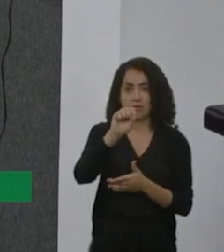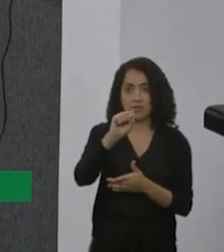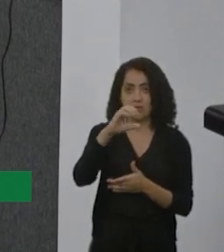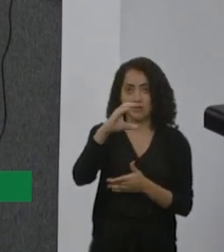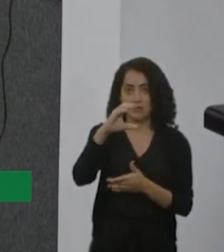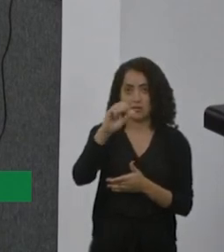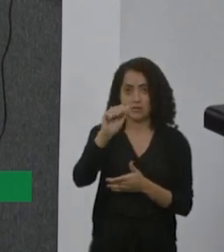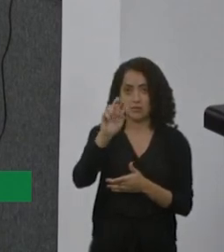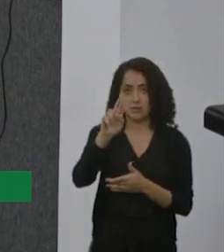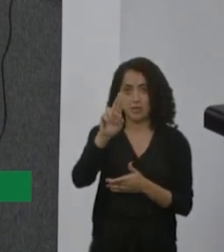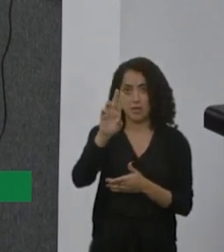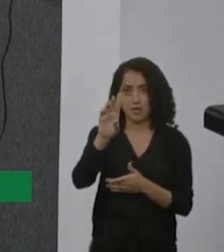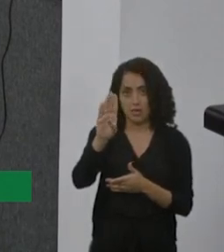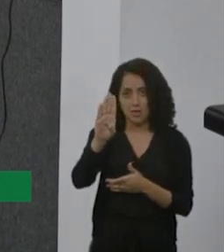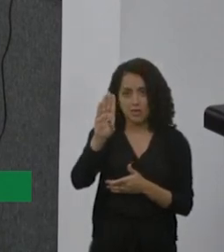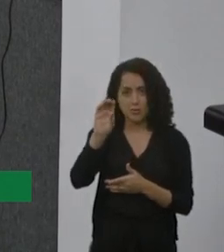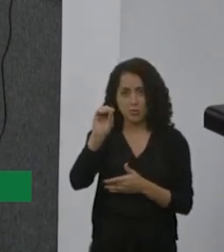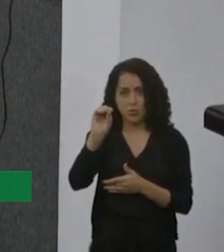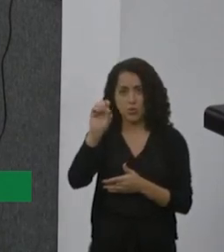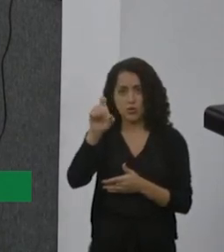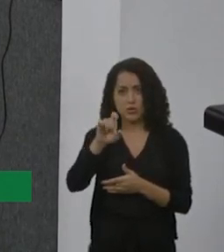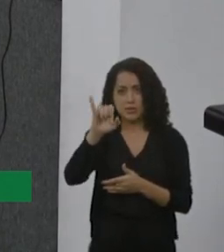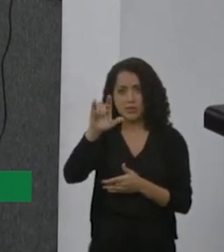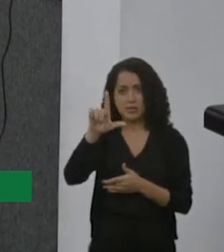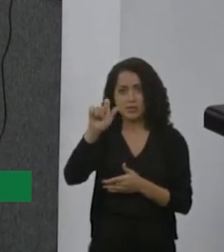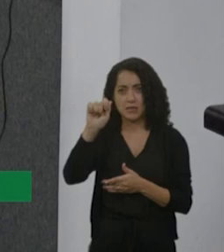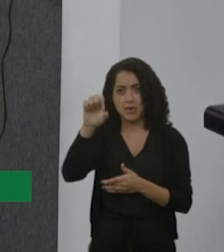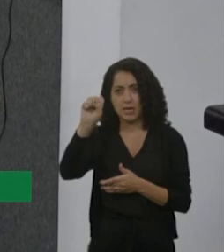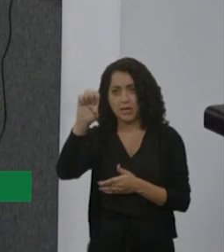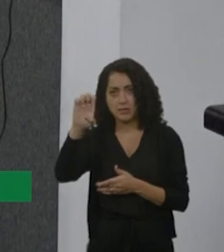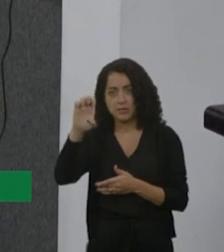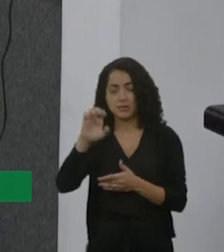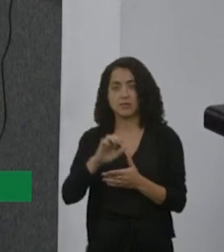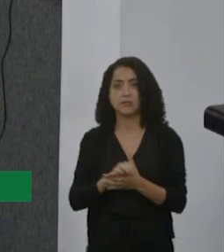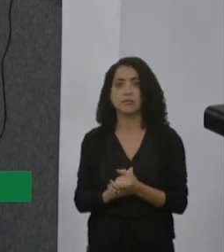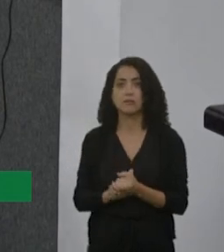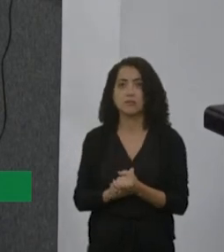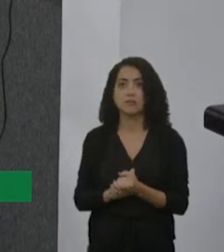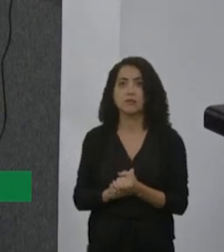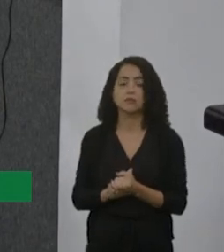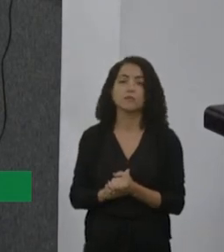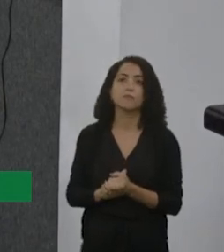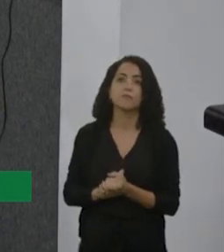descarboxilase dos aminoácidos L aromáticos AADC.